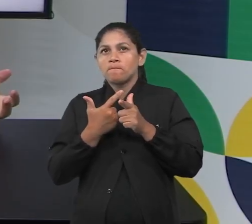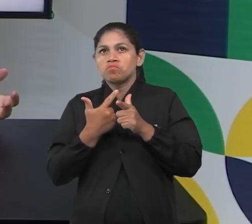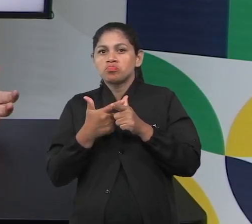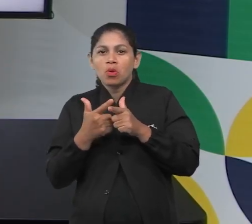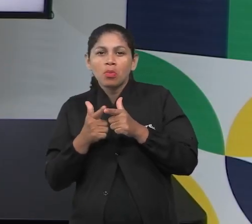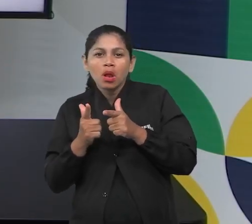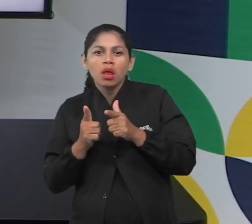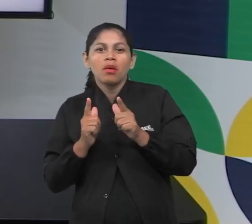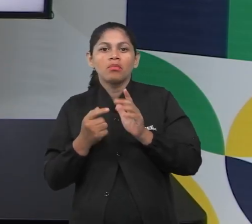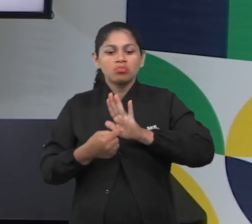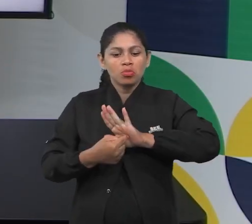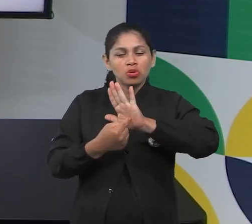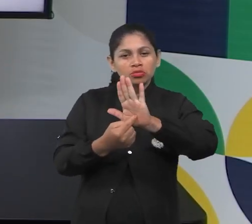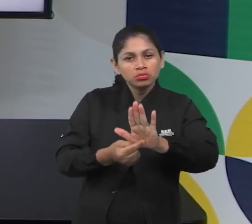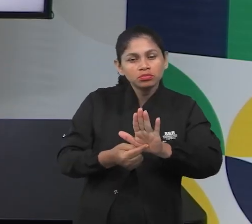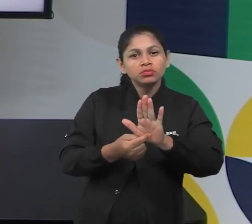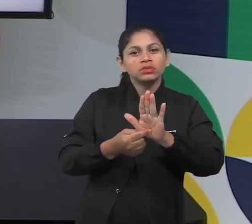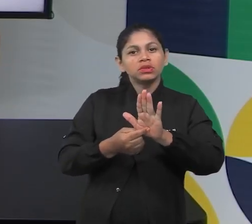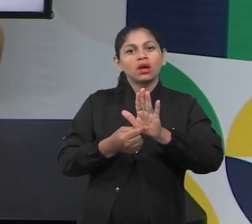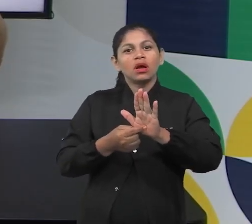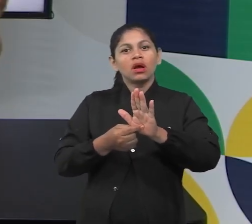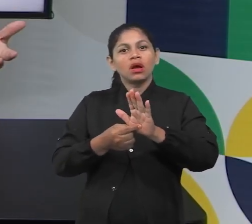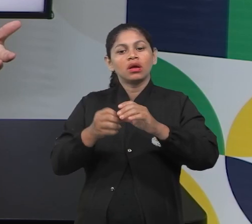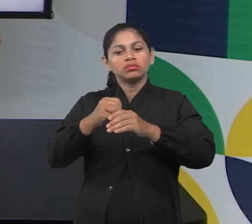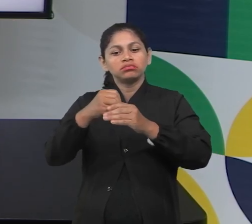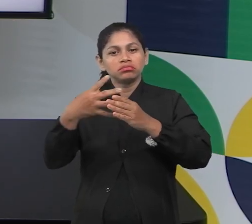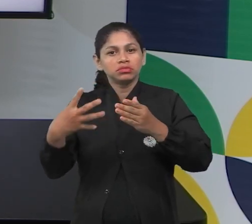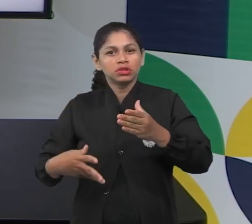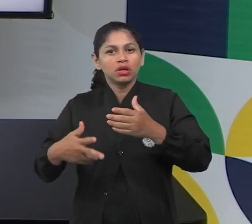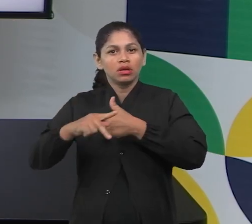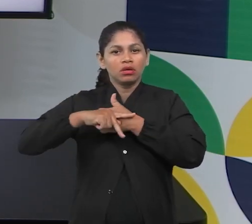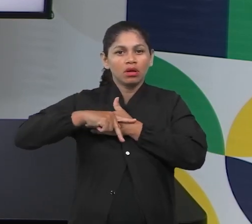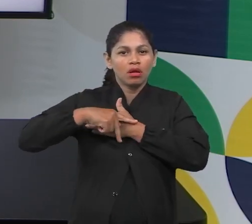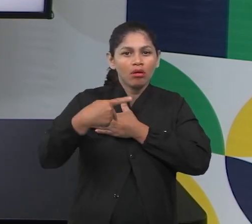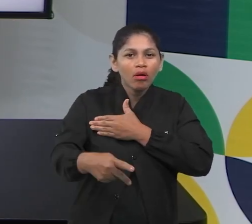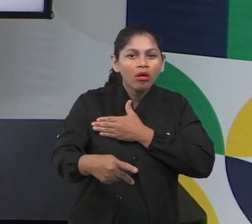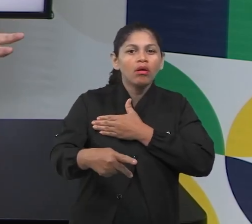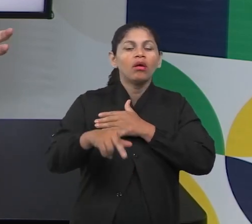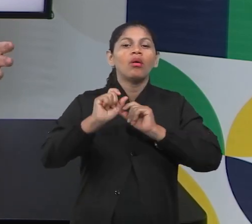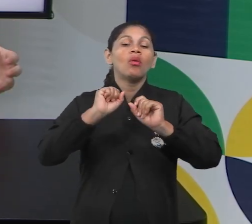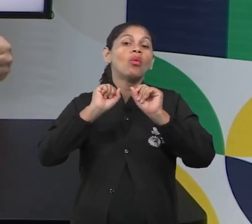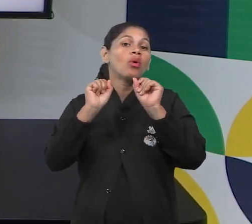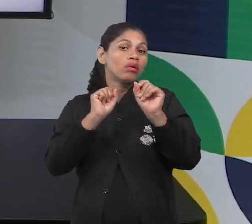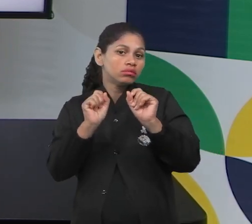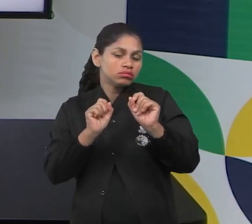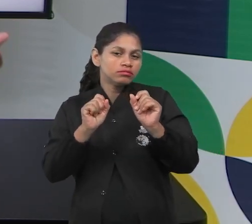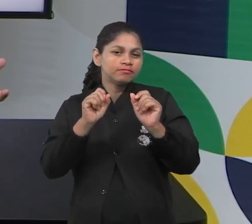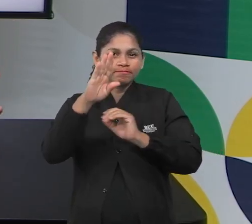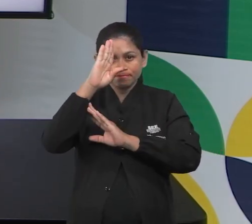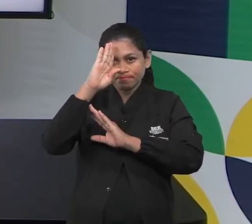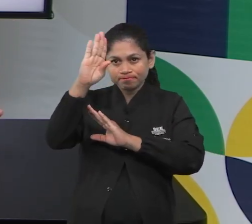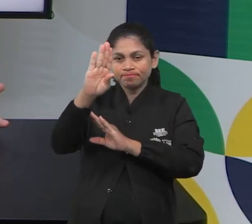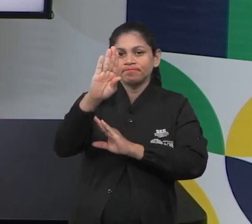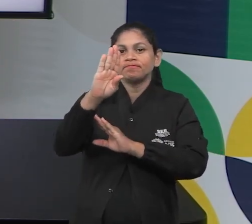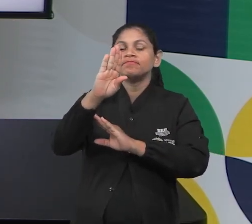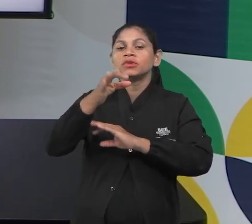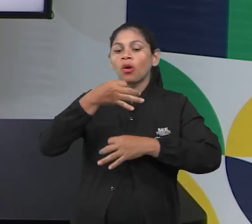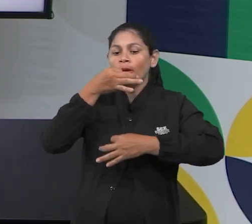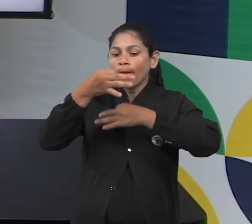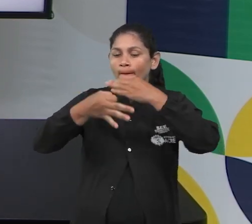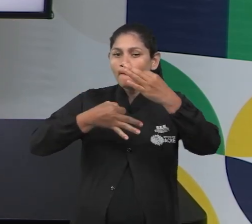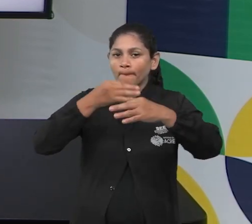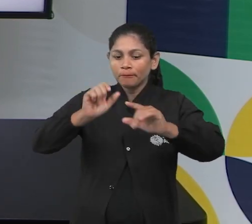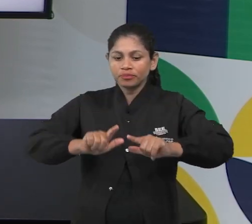as causas ou as consequências. Em teoria, na verdade, no principal, vão ser os argumentos defendidos lá